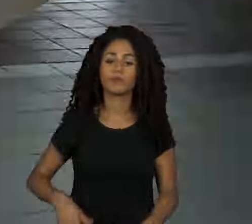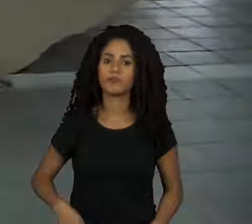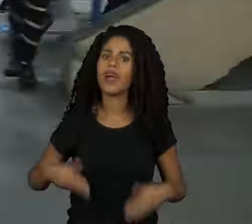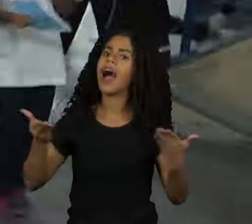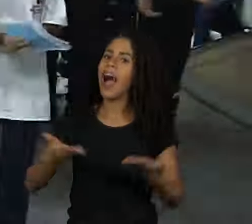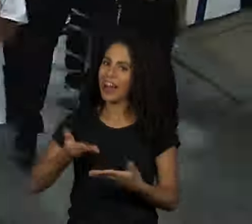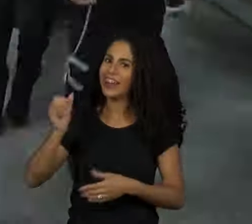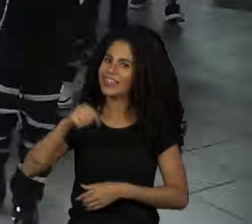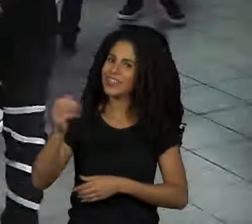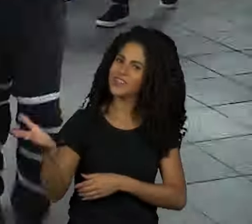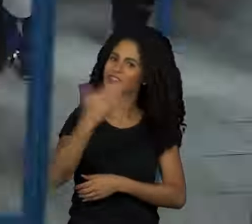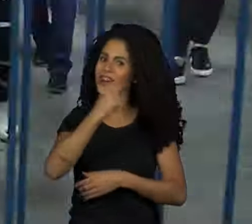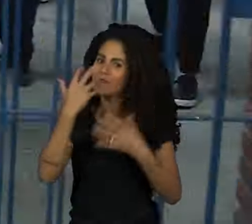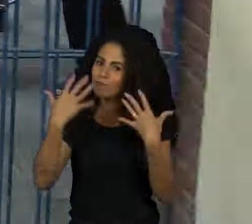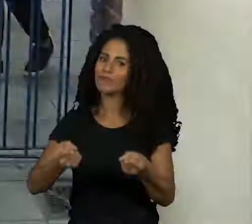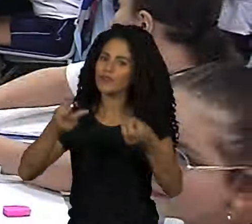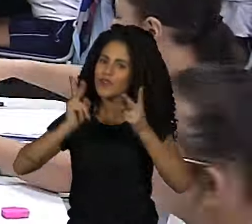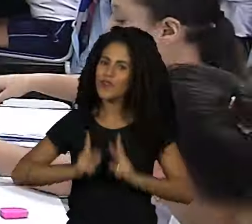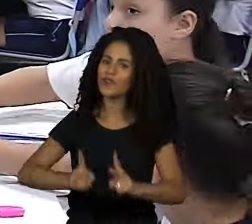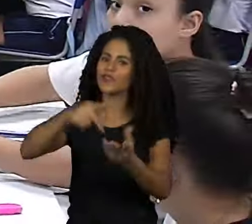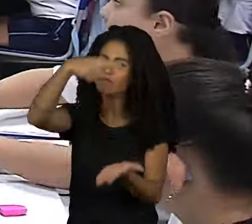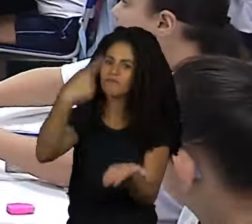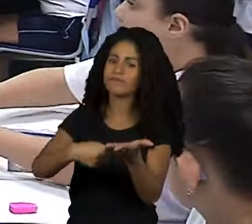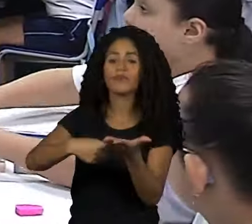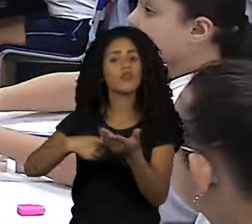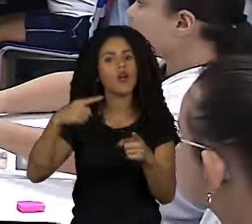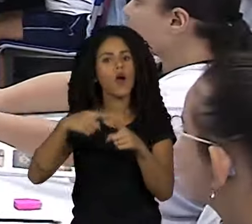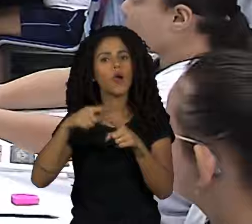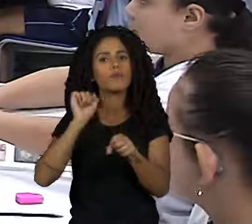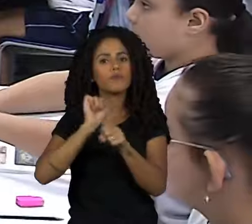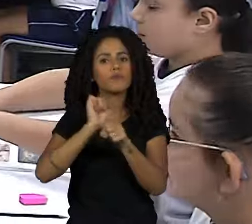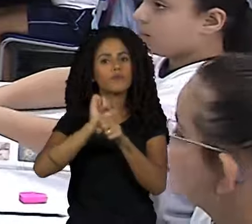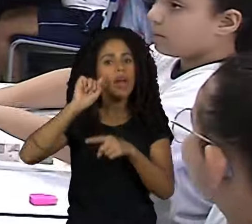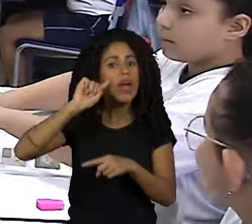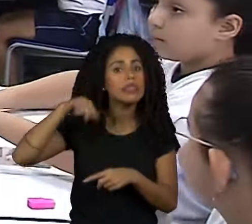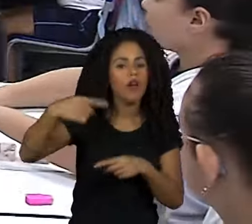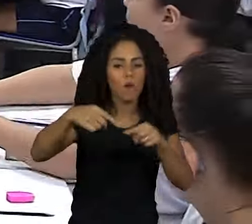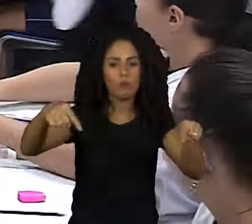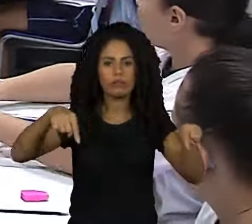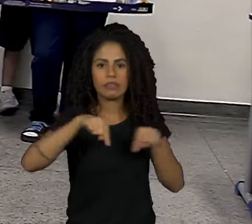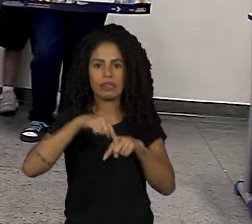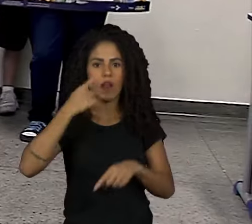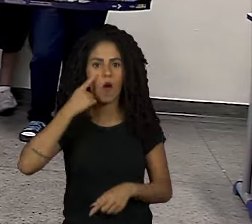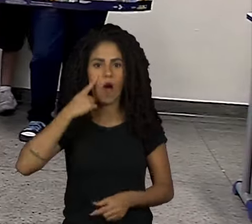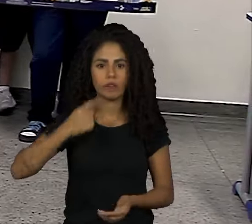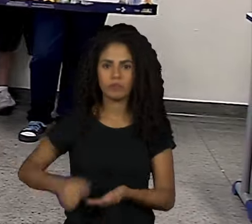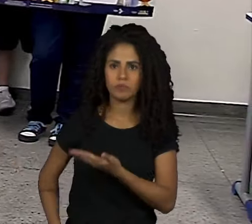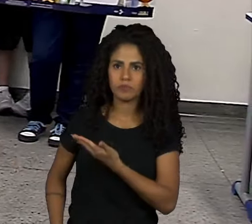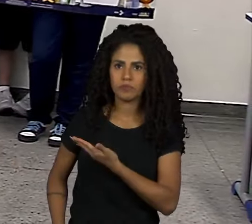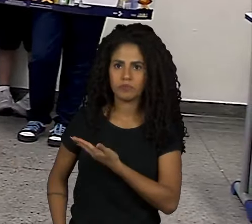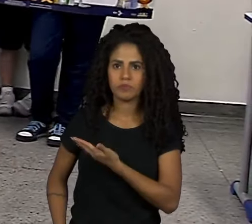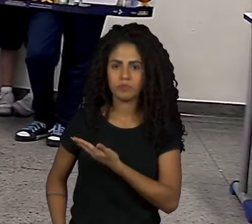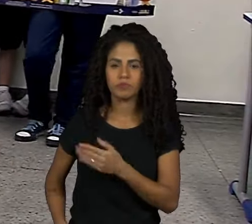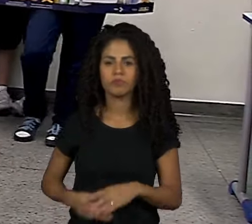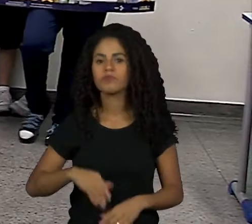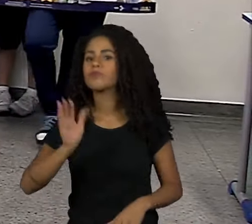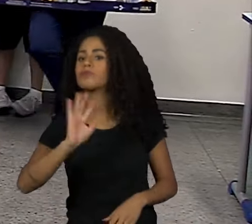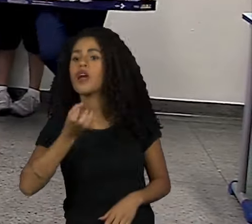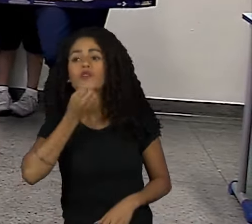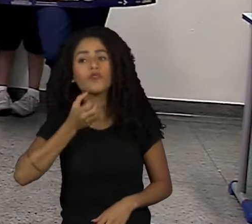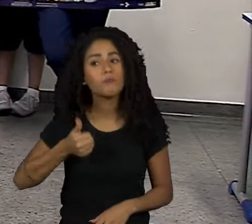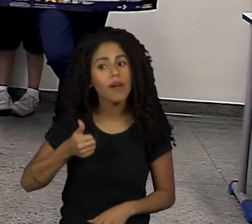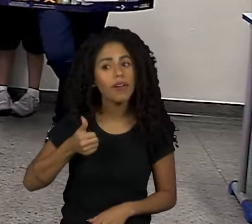sim, vamos continuar essa missão. Uma parada na outra sala de aula. Boa tarde, pessoal. Vocês estão bem?